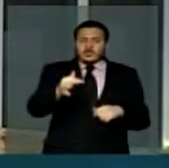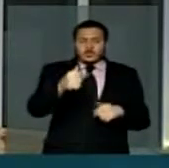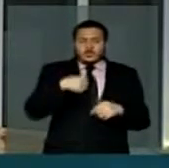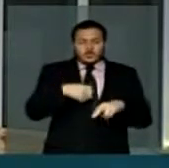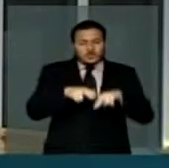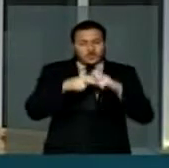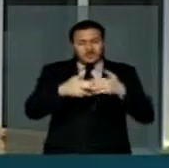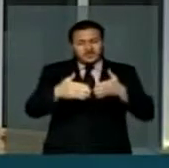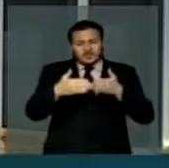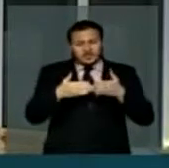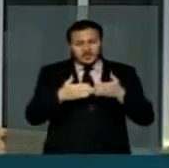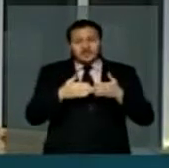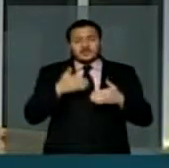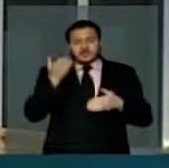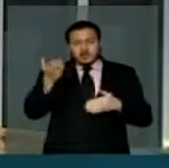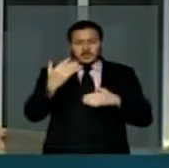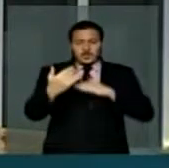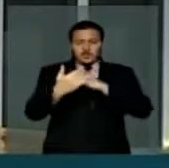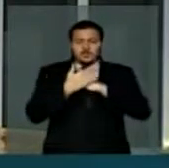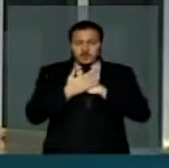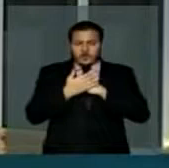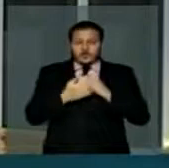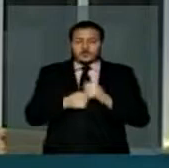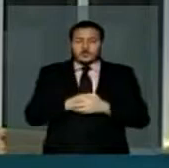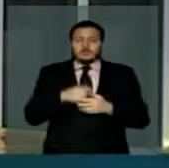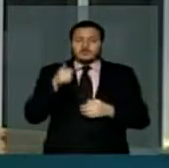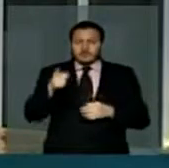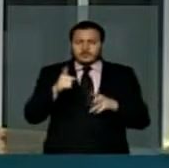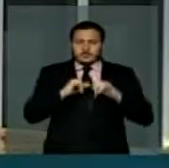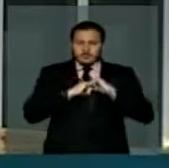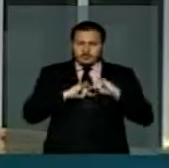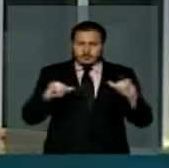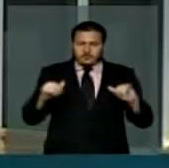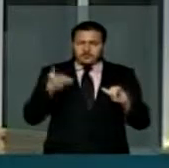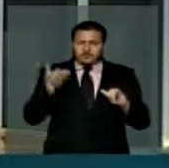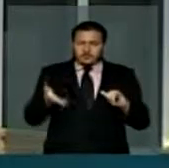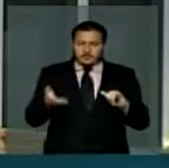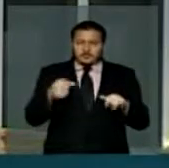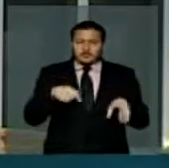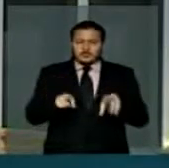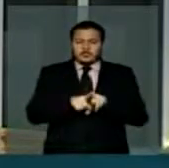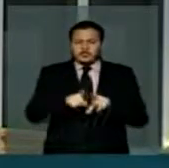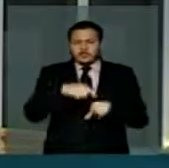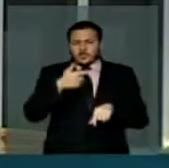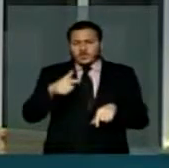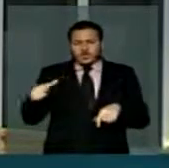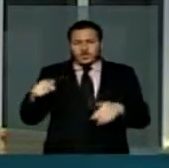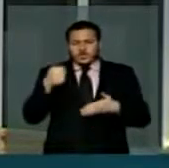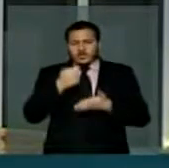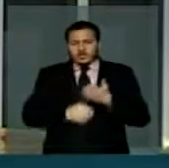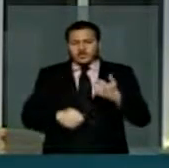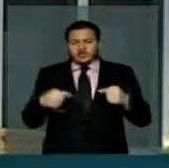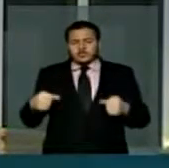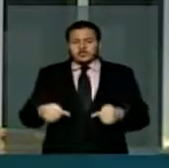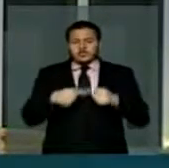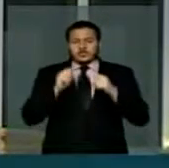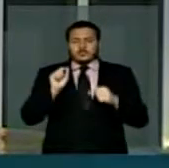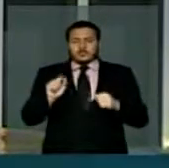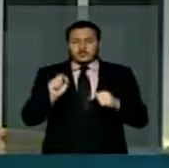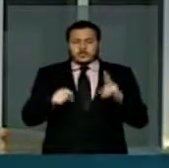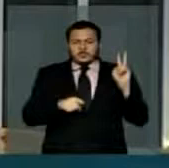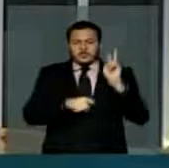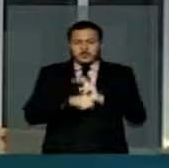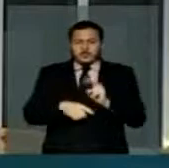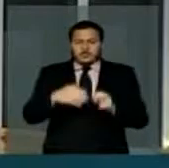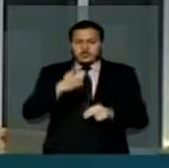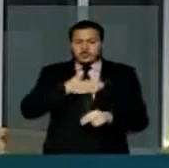pedimos encarecidamente o seu apoio. Seja divulgado esse e outros textos que existam em apoio